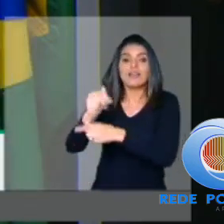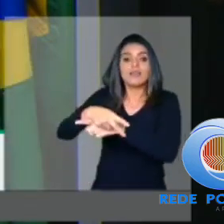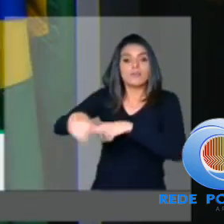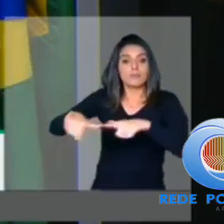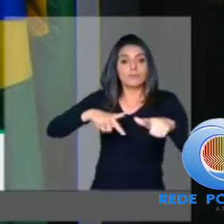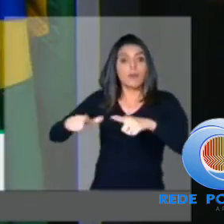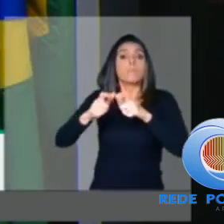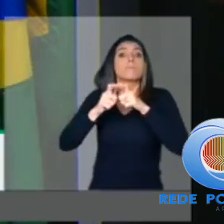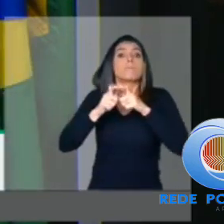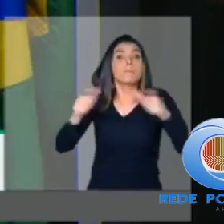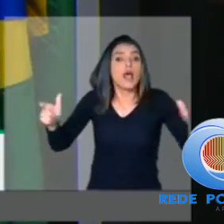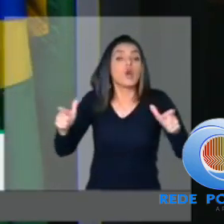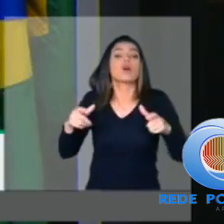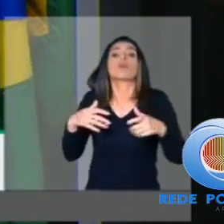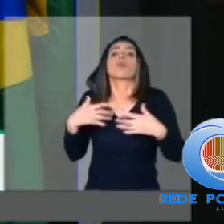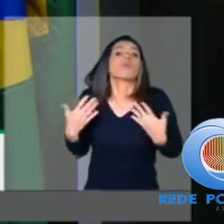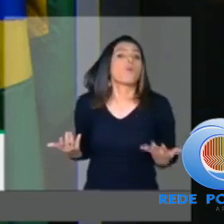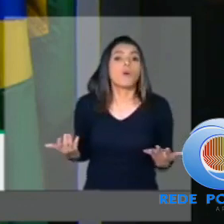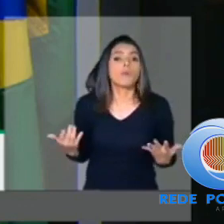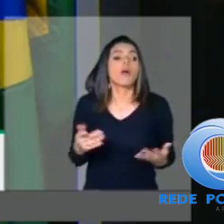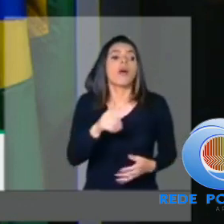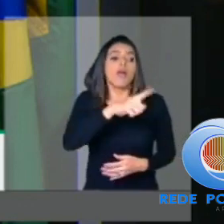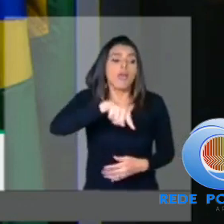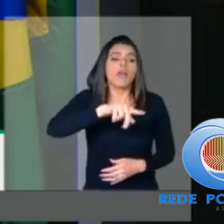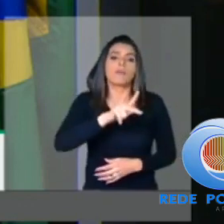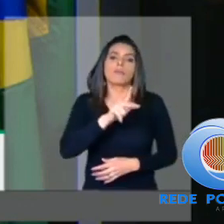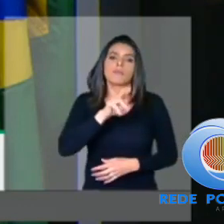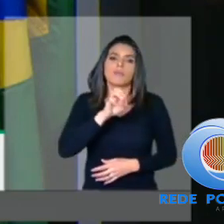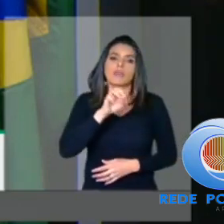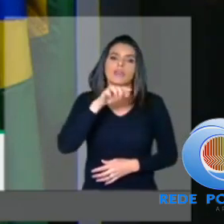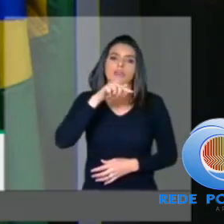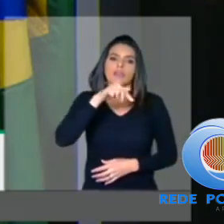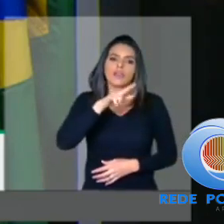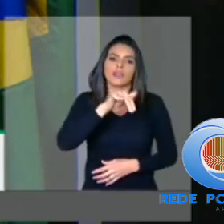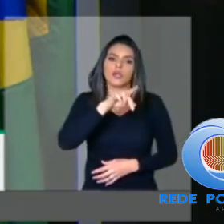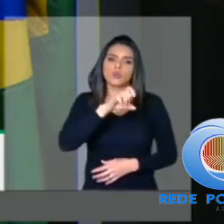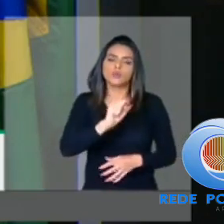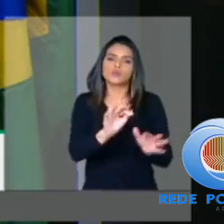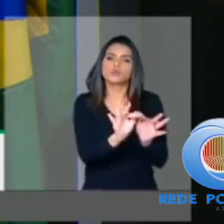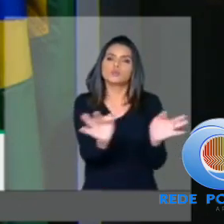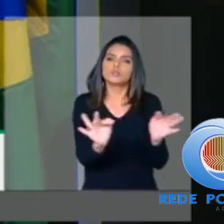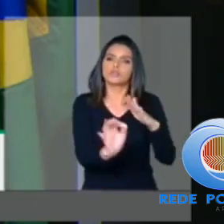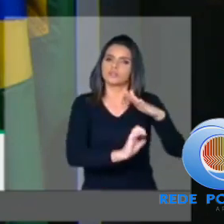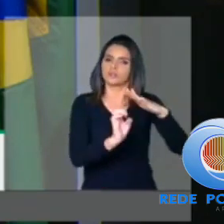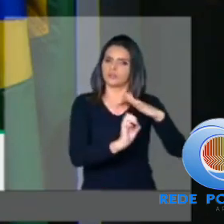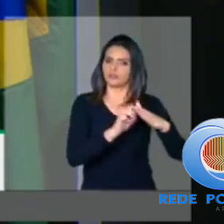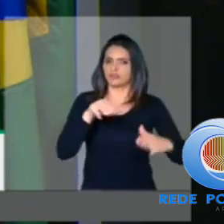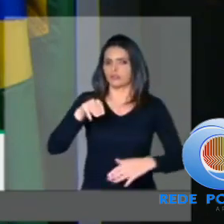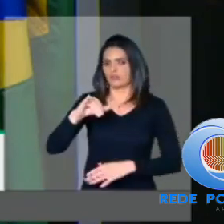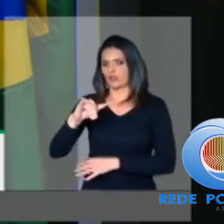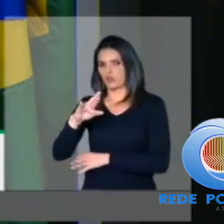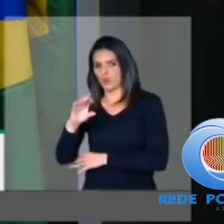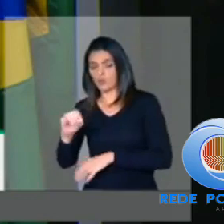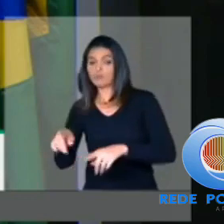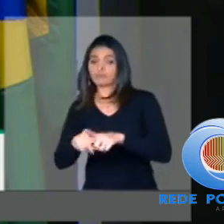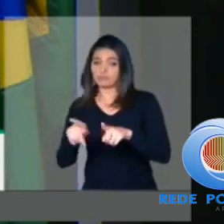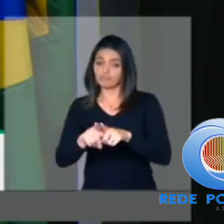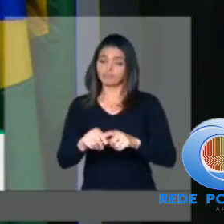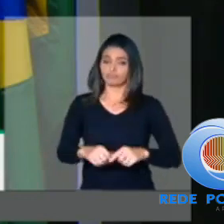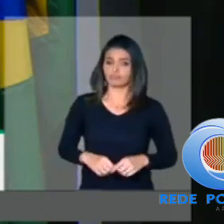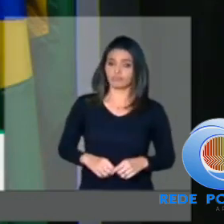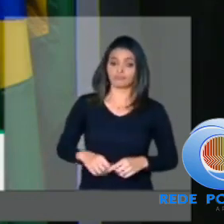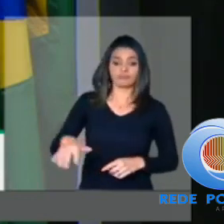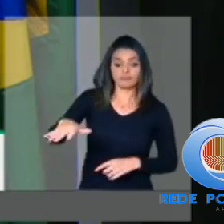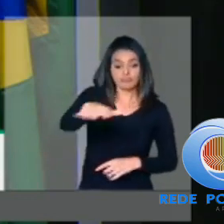no Brasil são gerados por pequenos empreendedores, são micro e pequenas empresas. Precisamos gerar